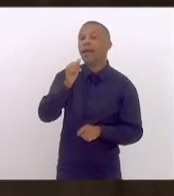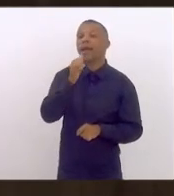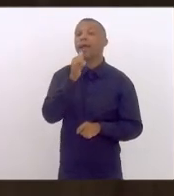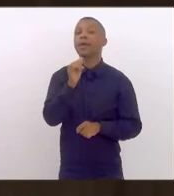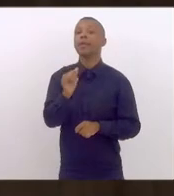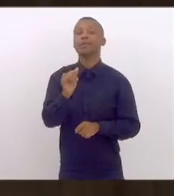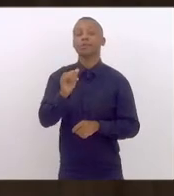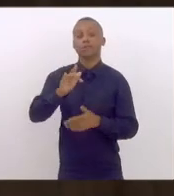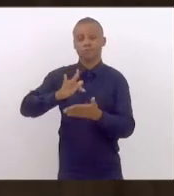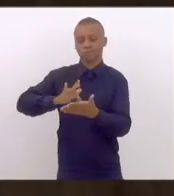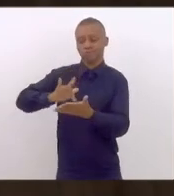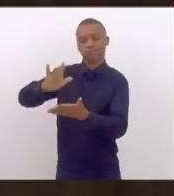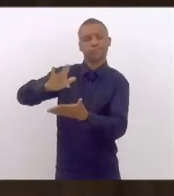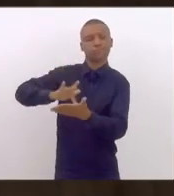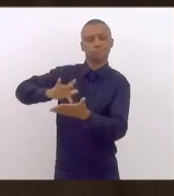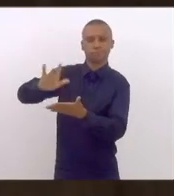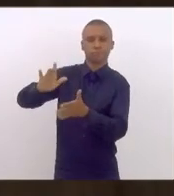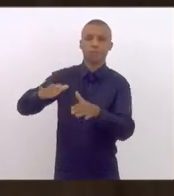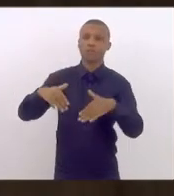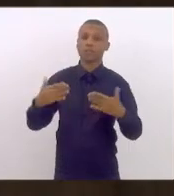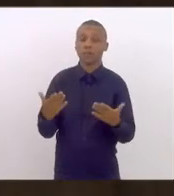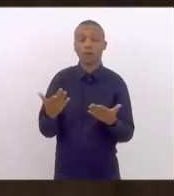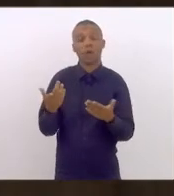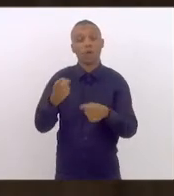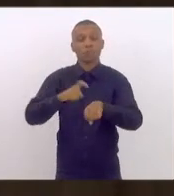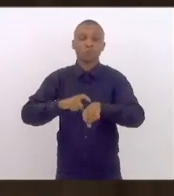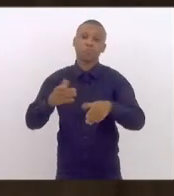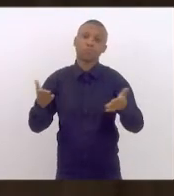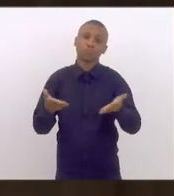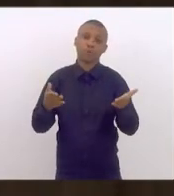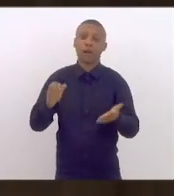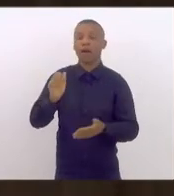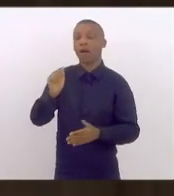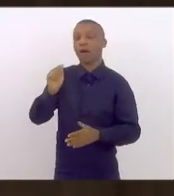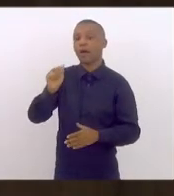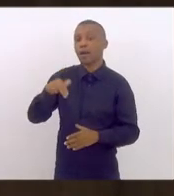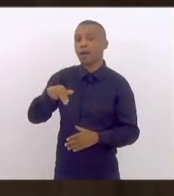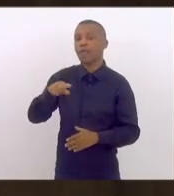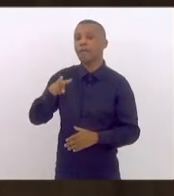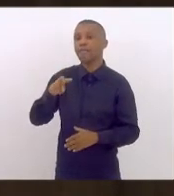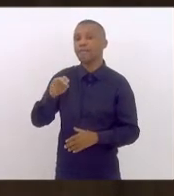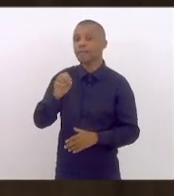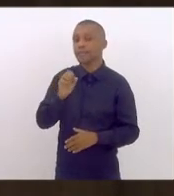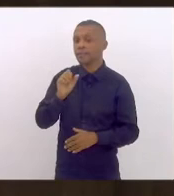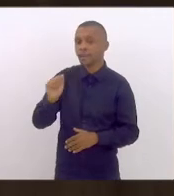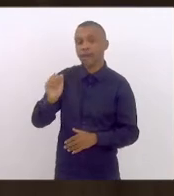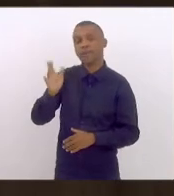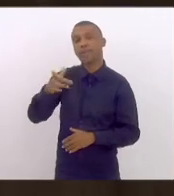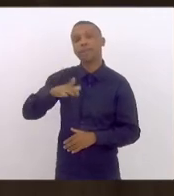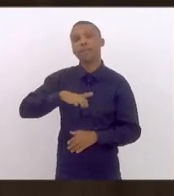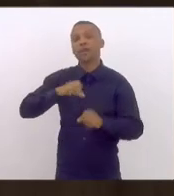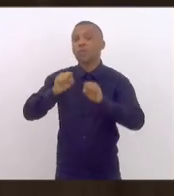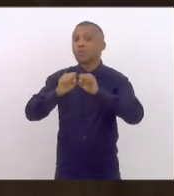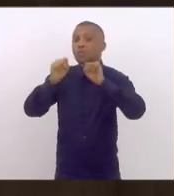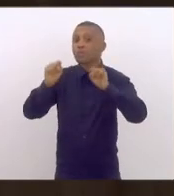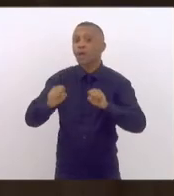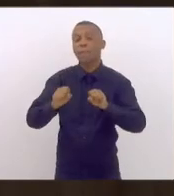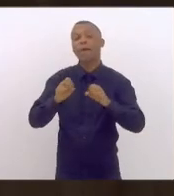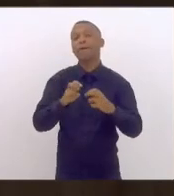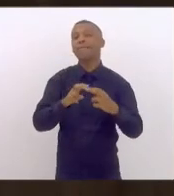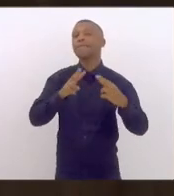então atualmente Inclusive a Anvisa Já possui um sistema virtual